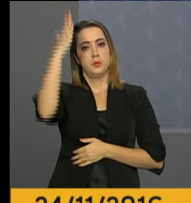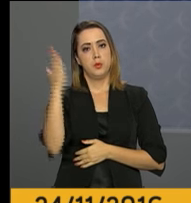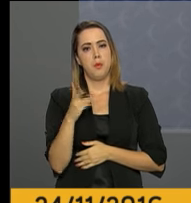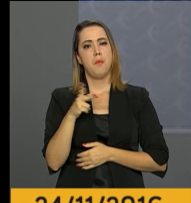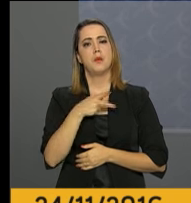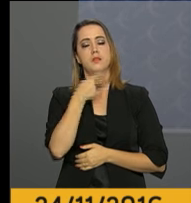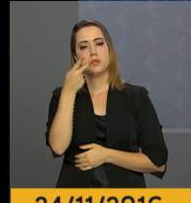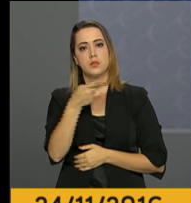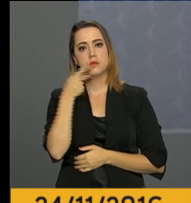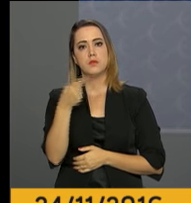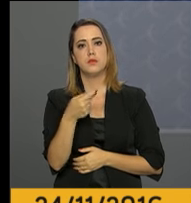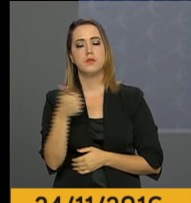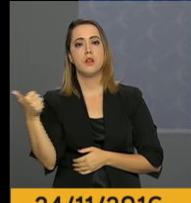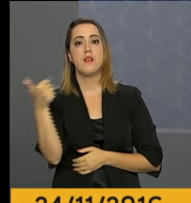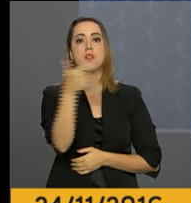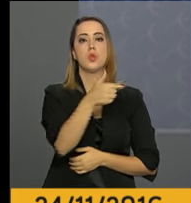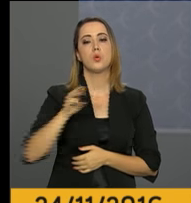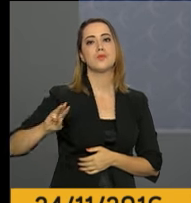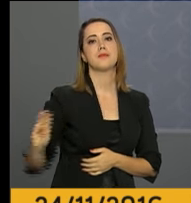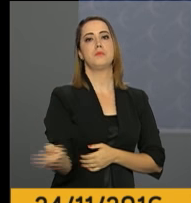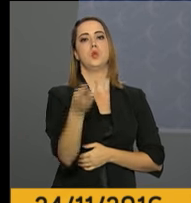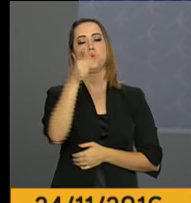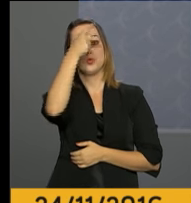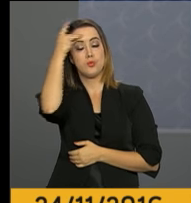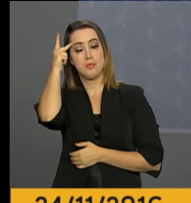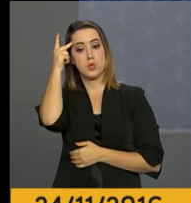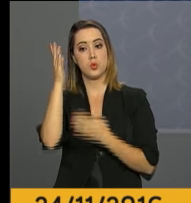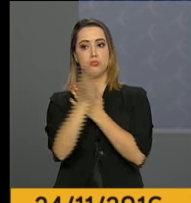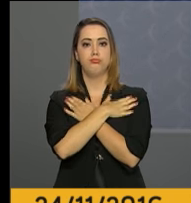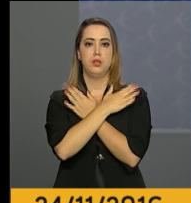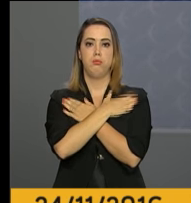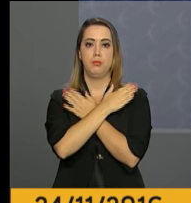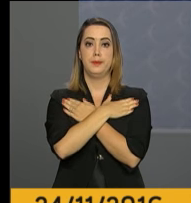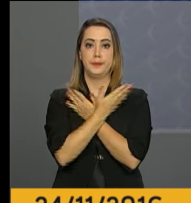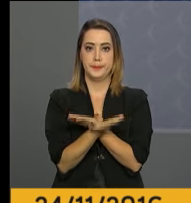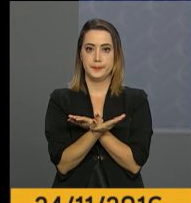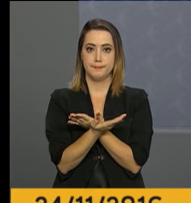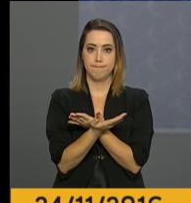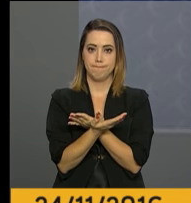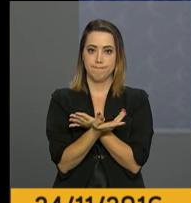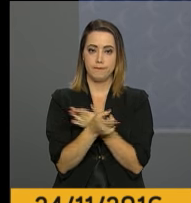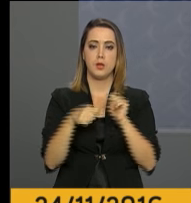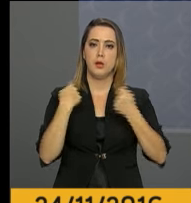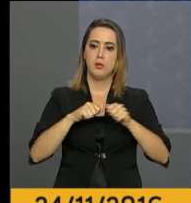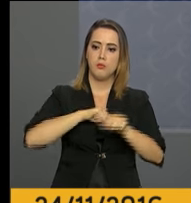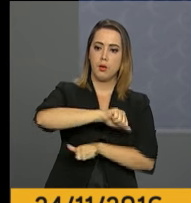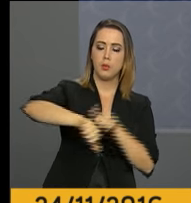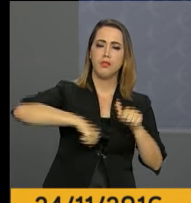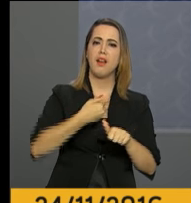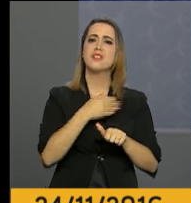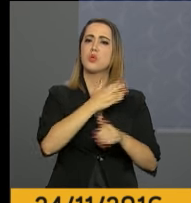12 milhões de desempregados nós precisamos saber que a reversão desse quadro exige a união de todos